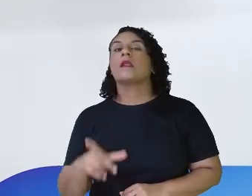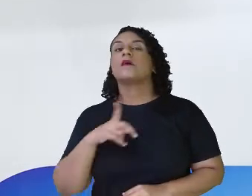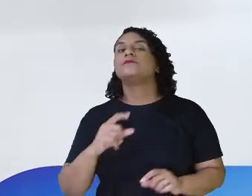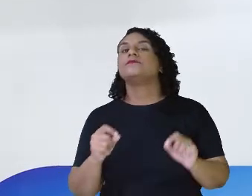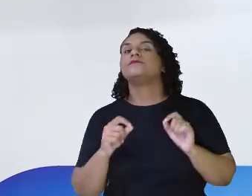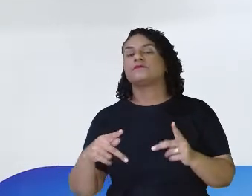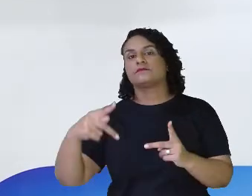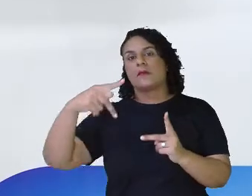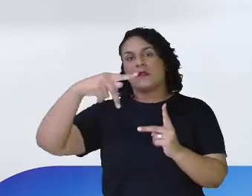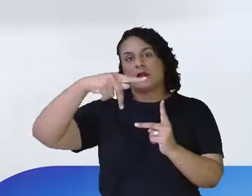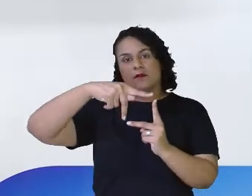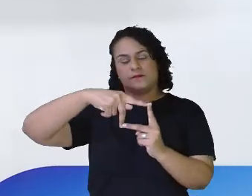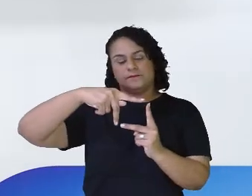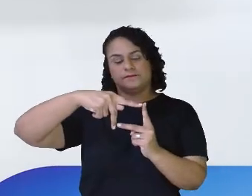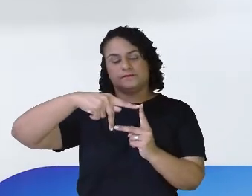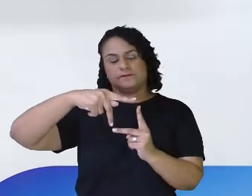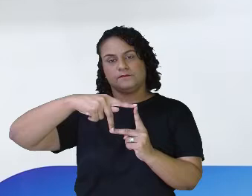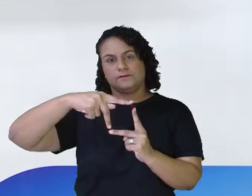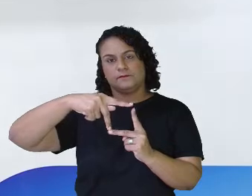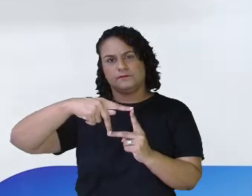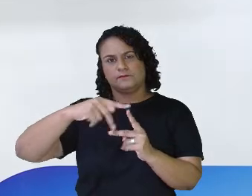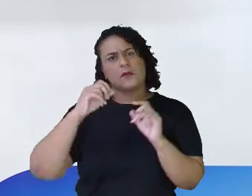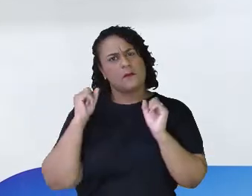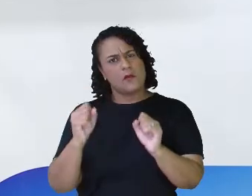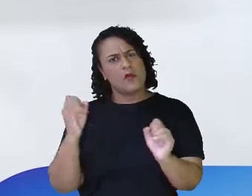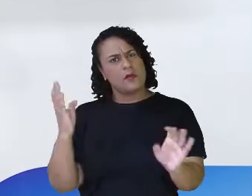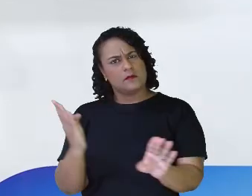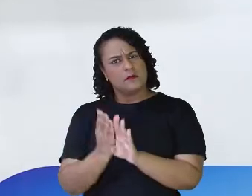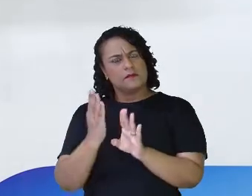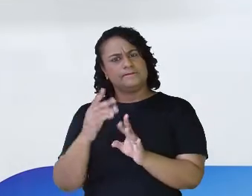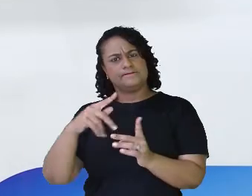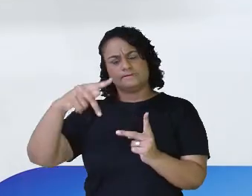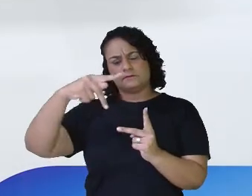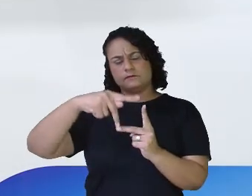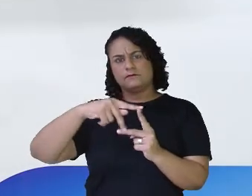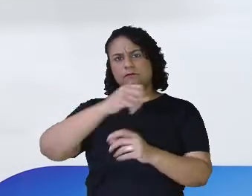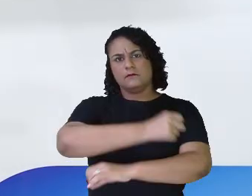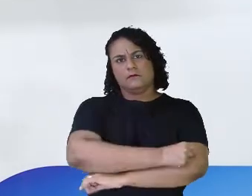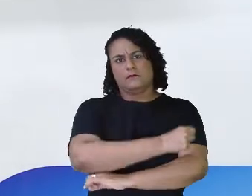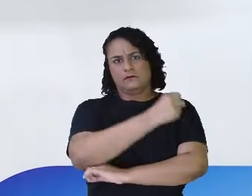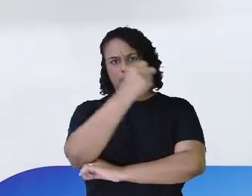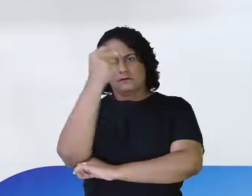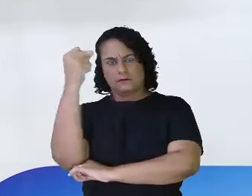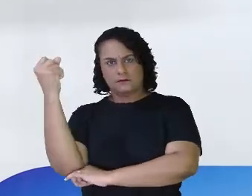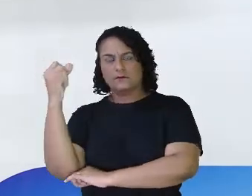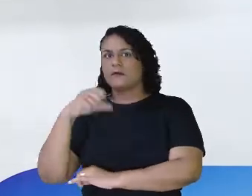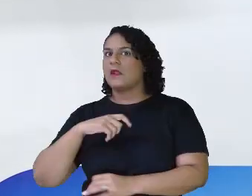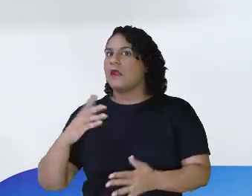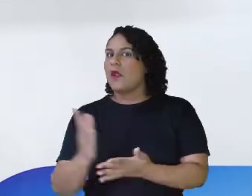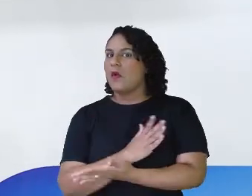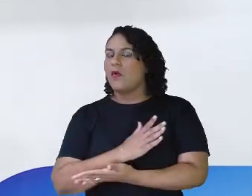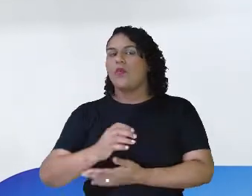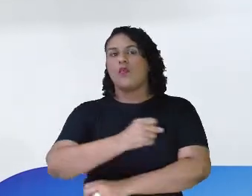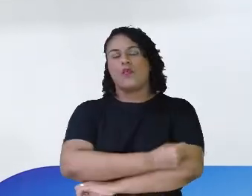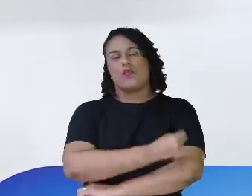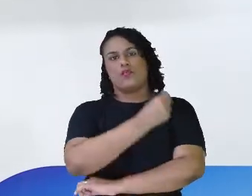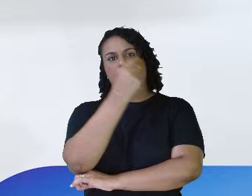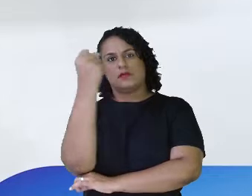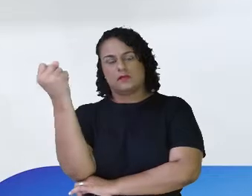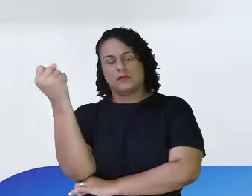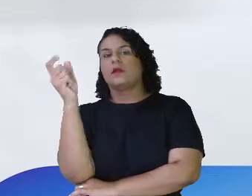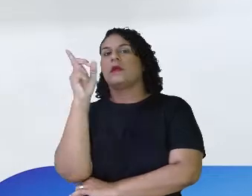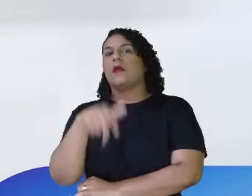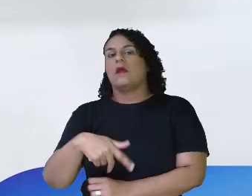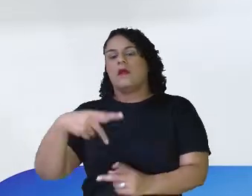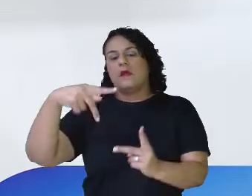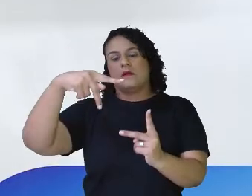o quadrado, né? A gente pode identificar o quadrado numa janela, por exemplo. Existem janelas em formato